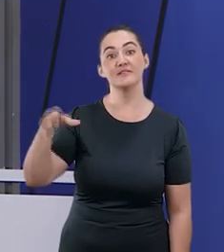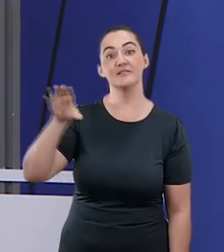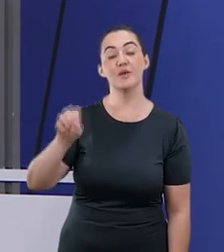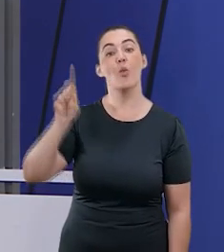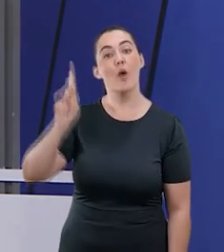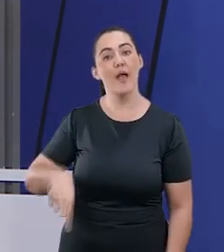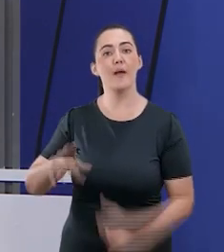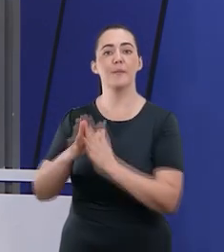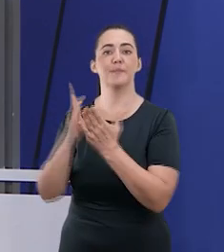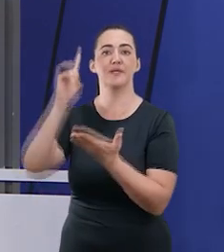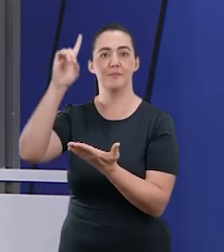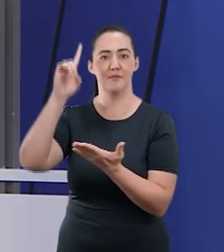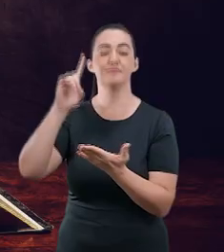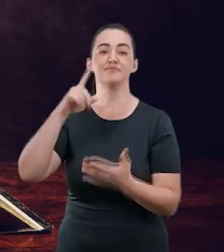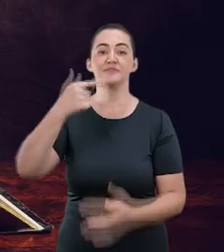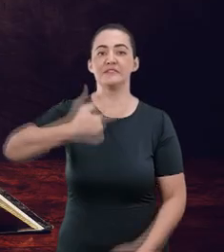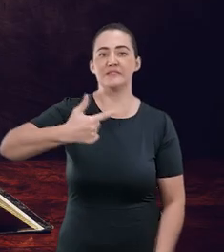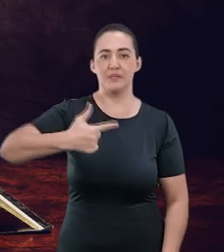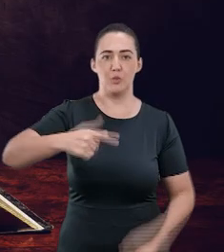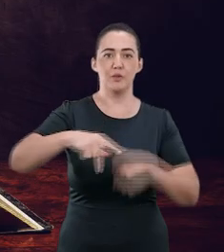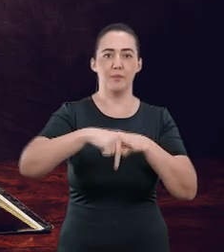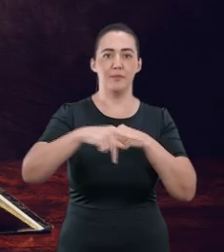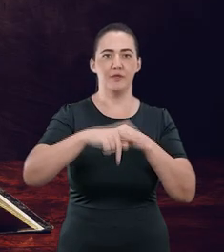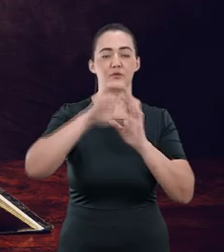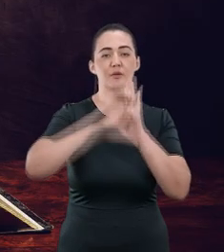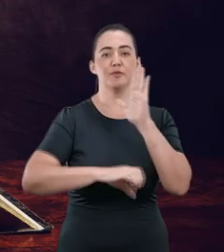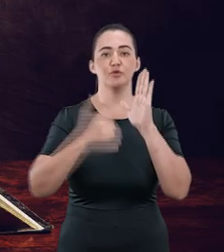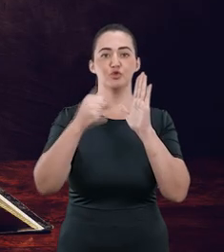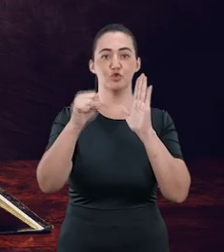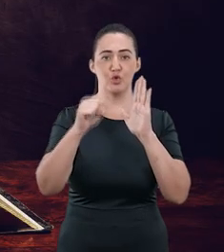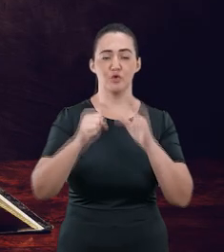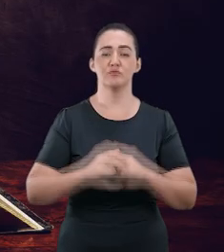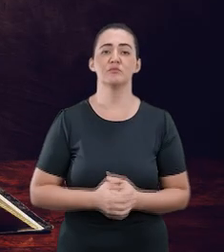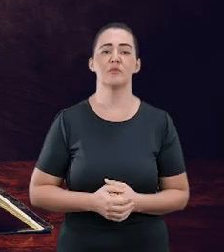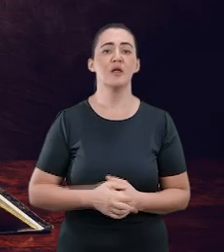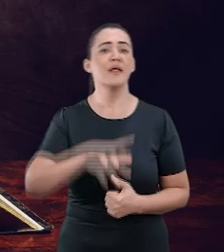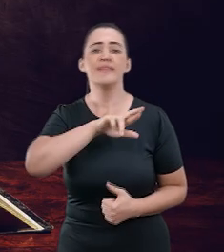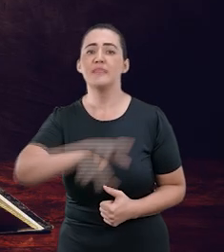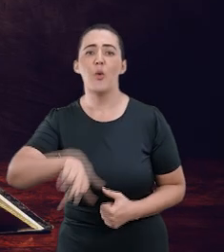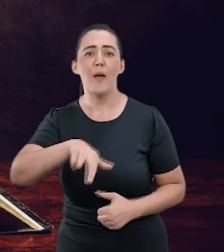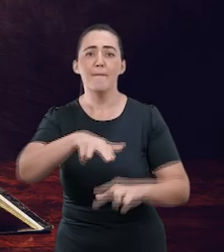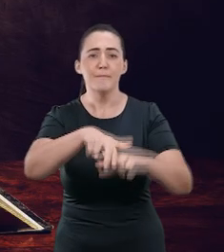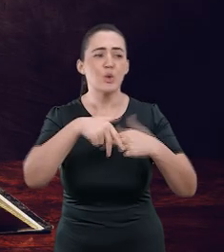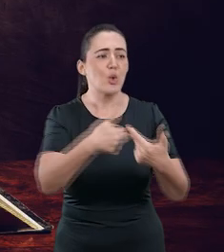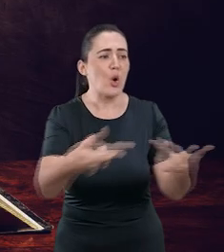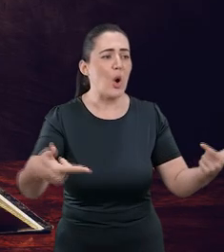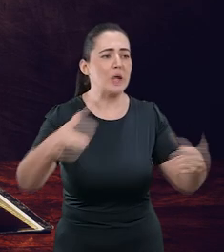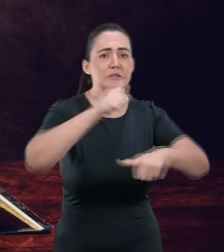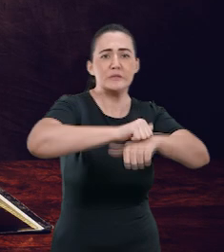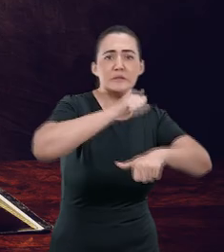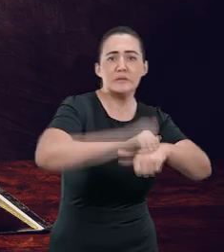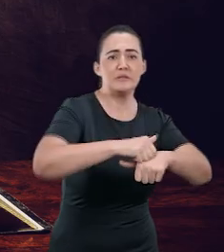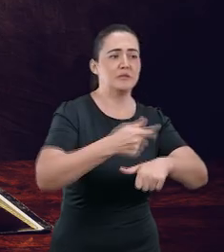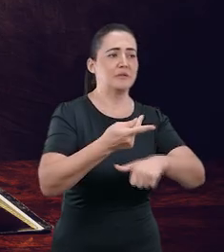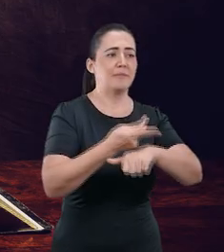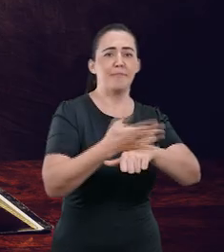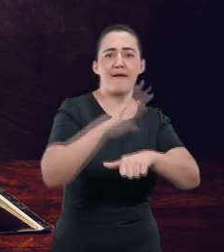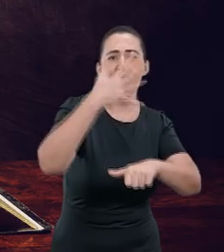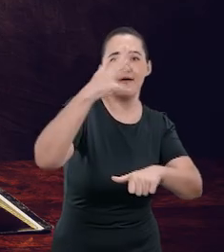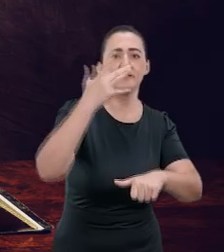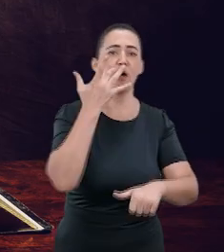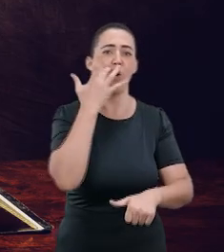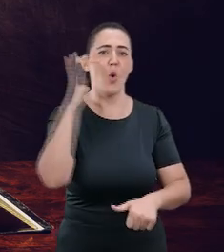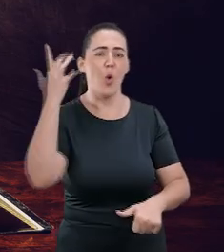a 1 Pedro 1,18. Diz assim, olha, sabendo que não foi mediante coisas perecíveis, como prata ou ouro, que vocês